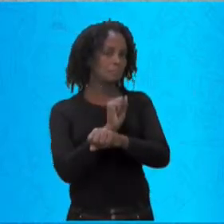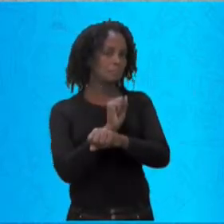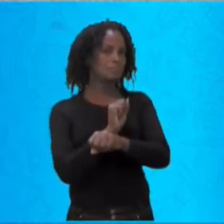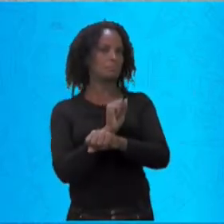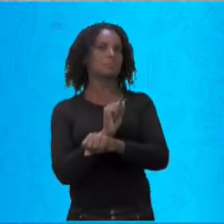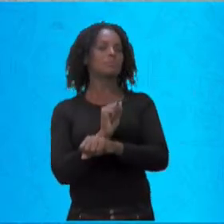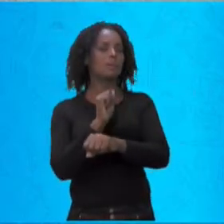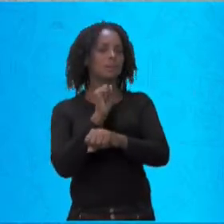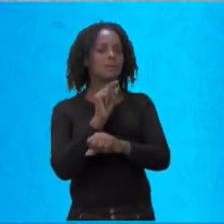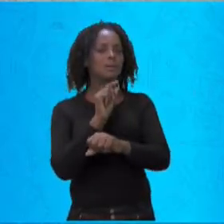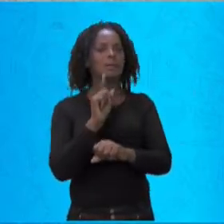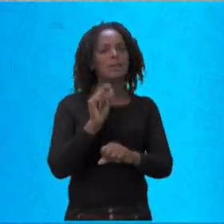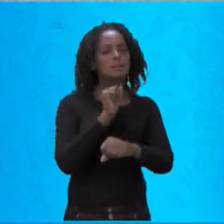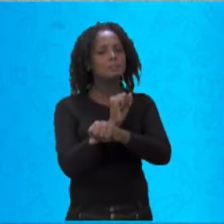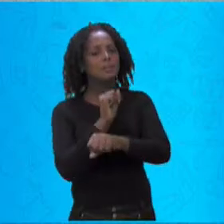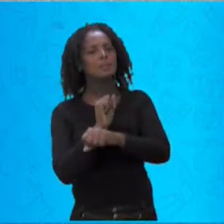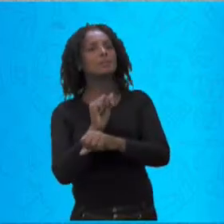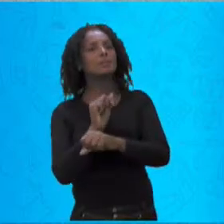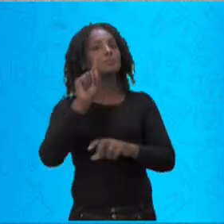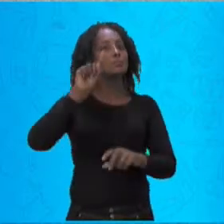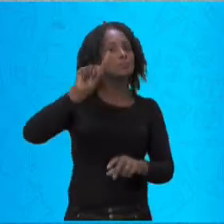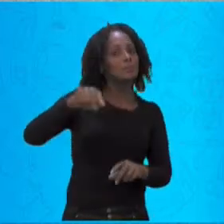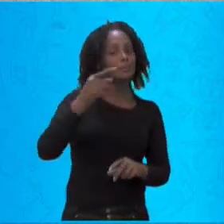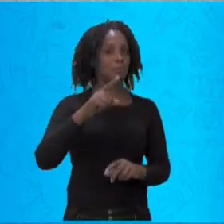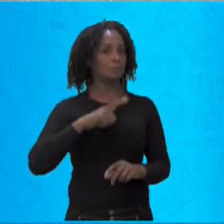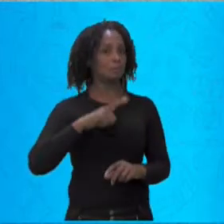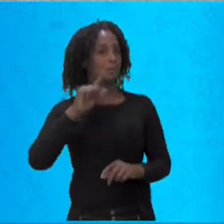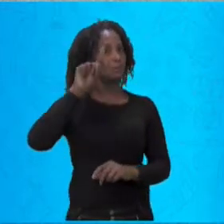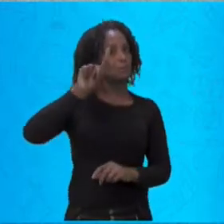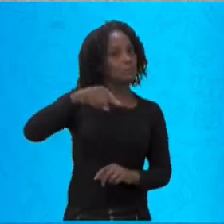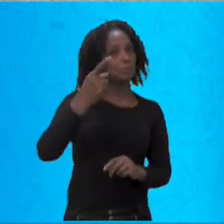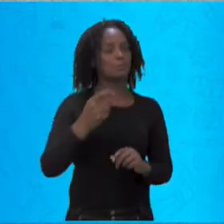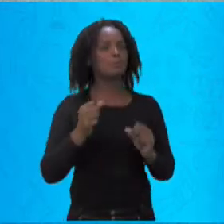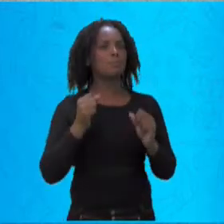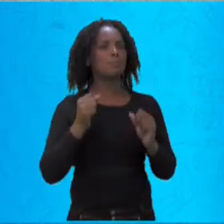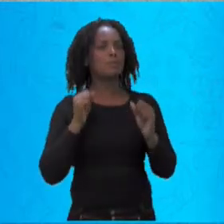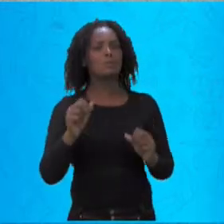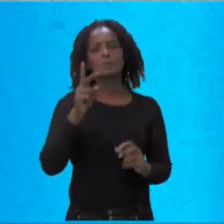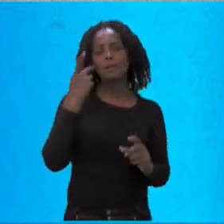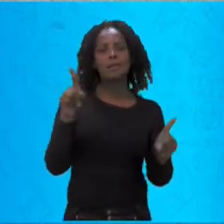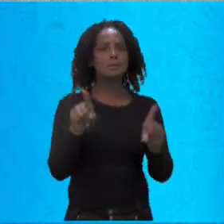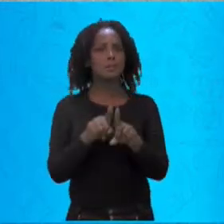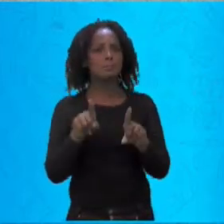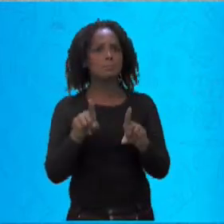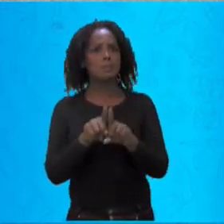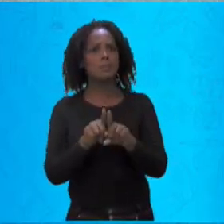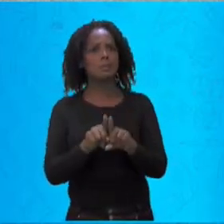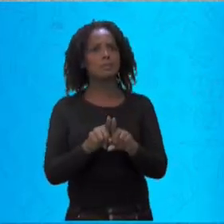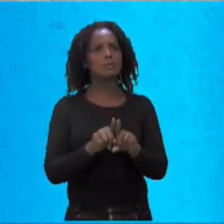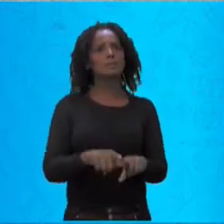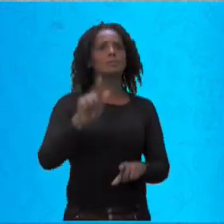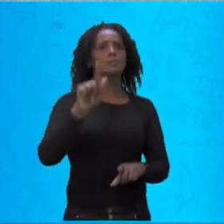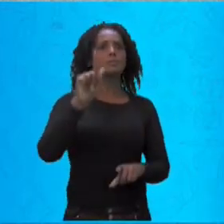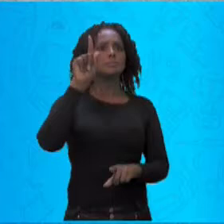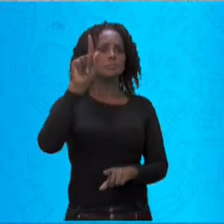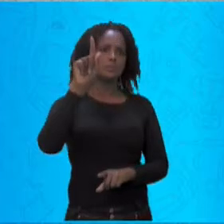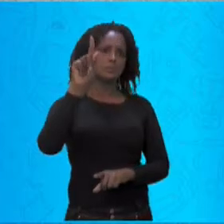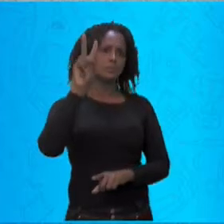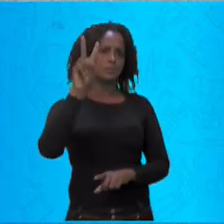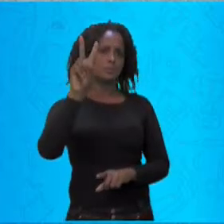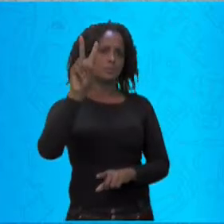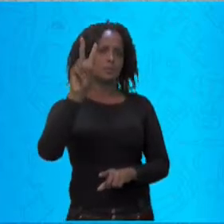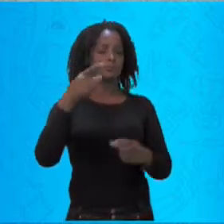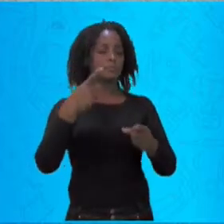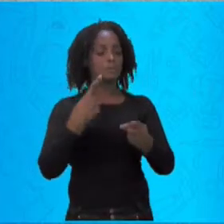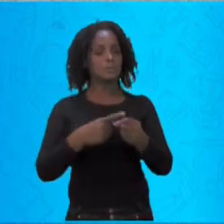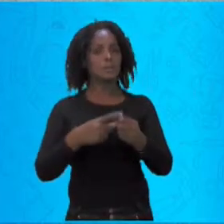coloquei a vírgula. Posso falar também: Governador Valadares, cidade onde eu